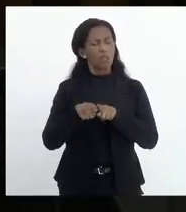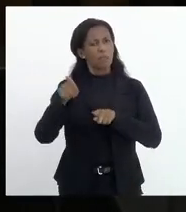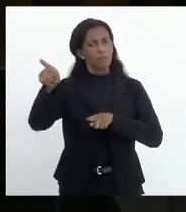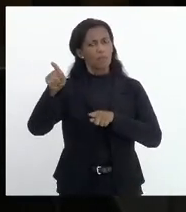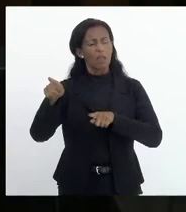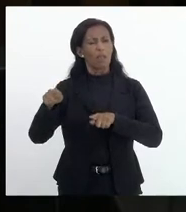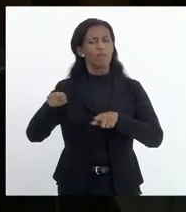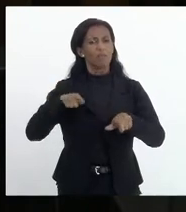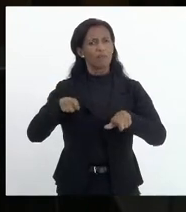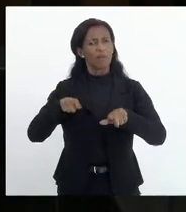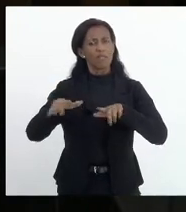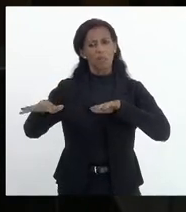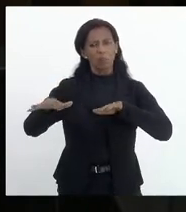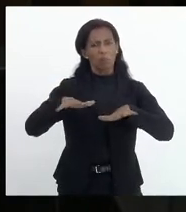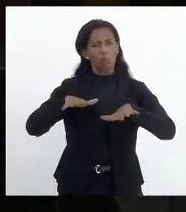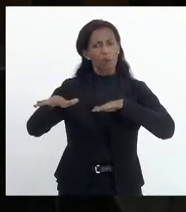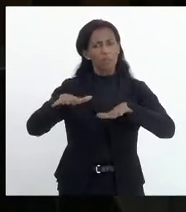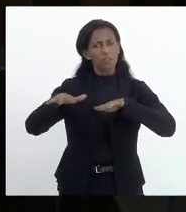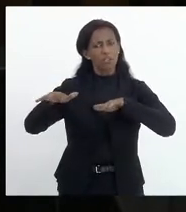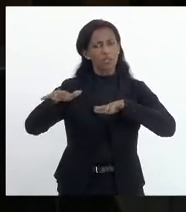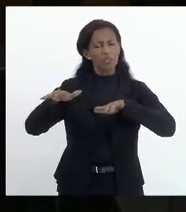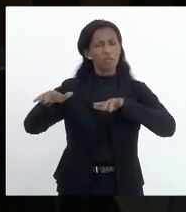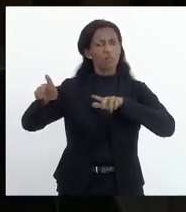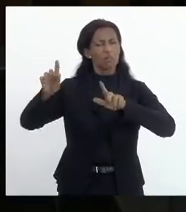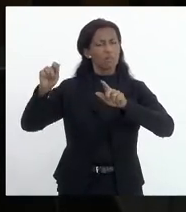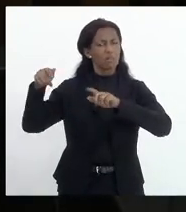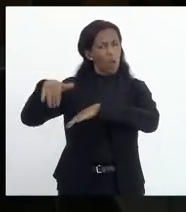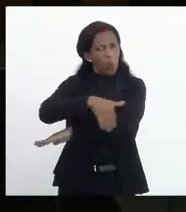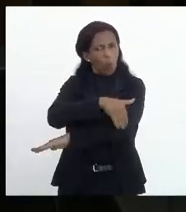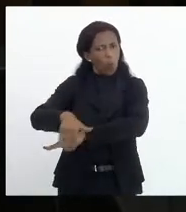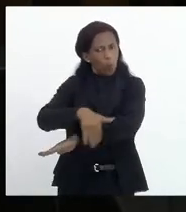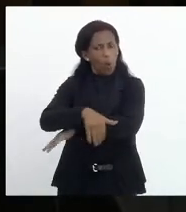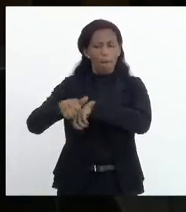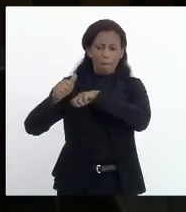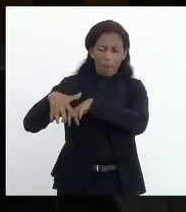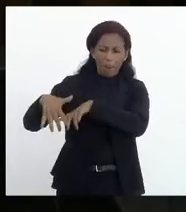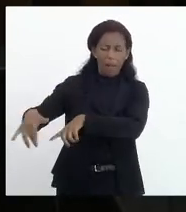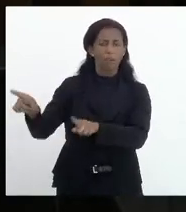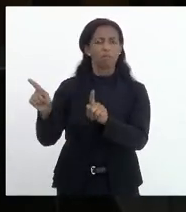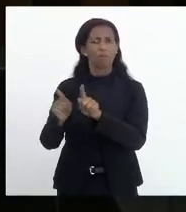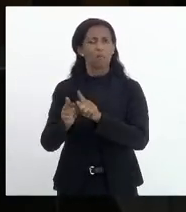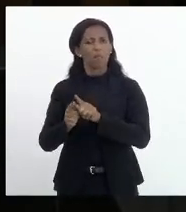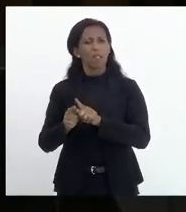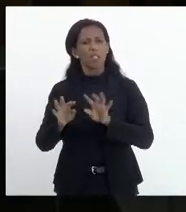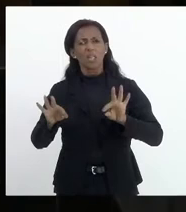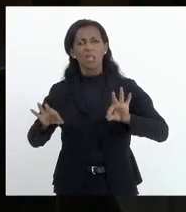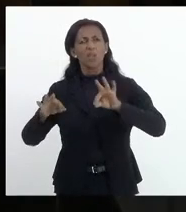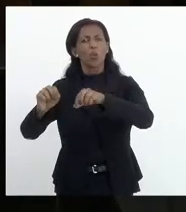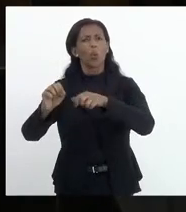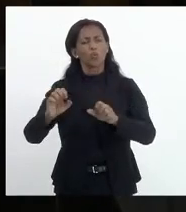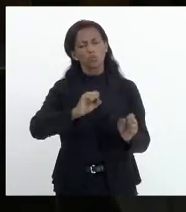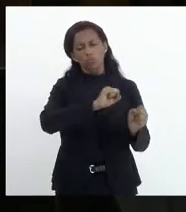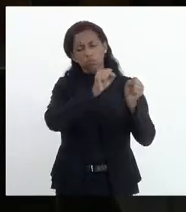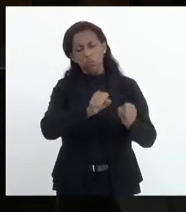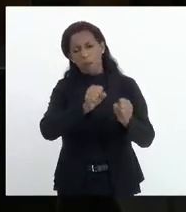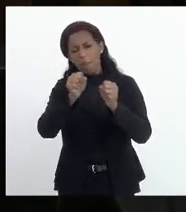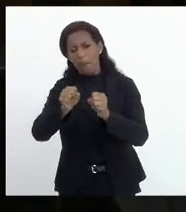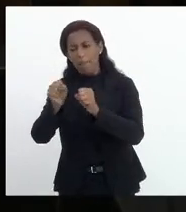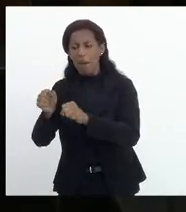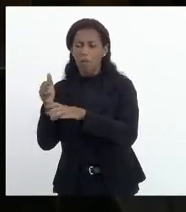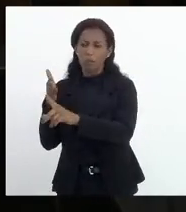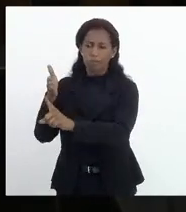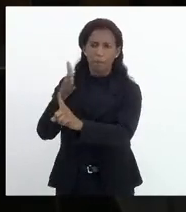manifestações democráticas nas ruas resistir em todas as instâncias de poder e